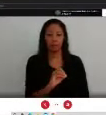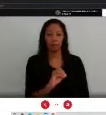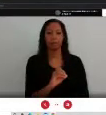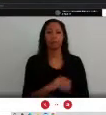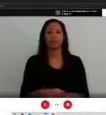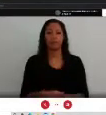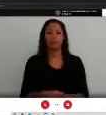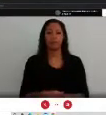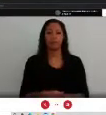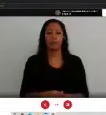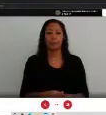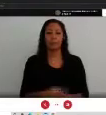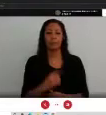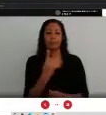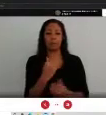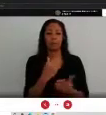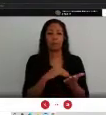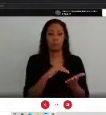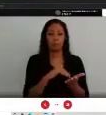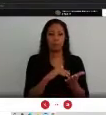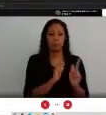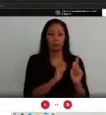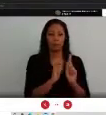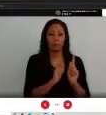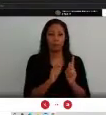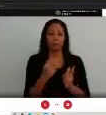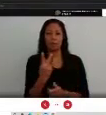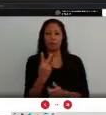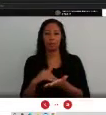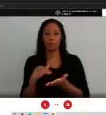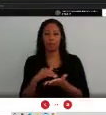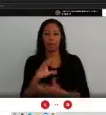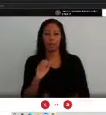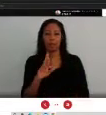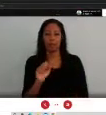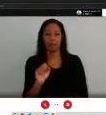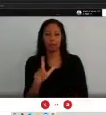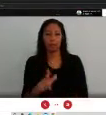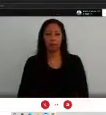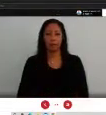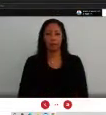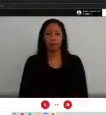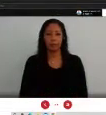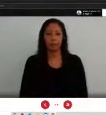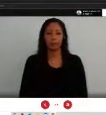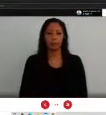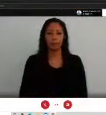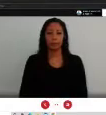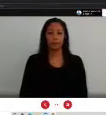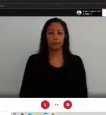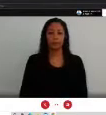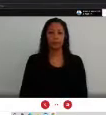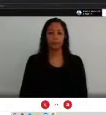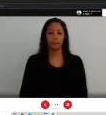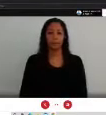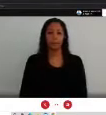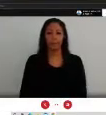vereadora Carol Pires, segunda secretária. que isso aqui.